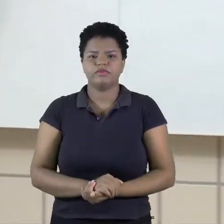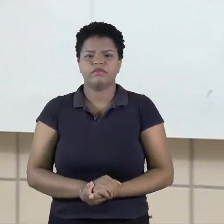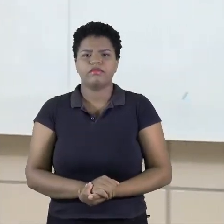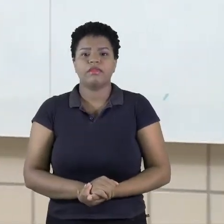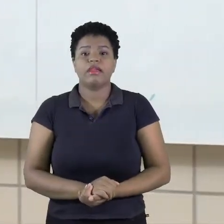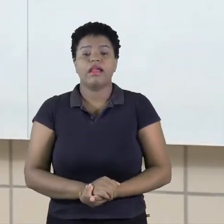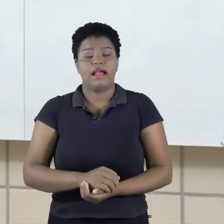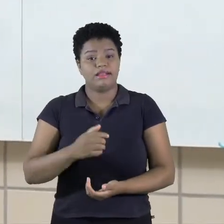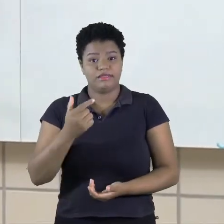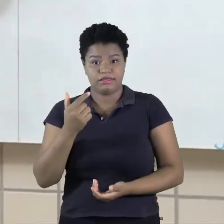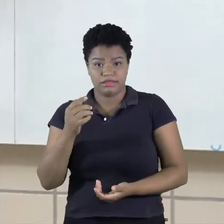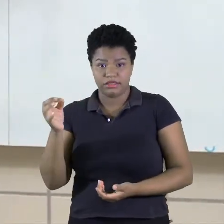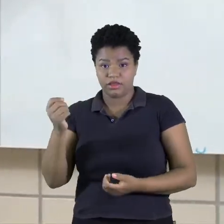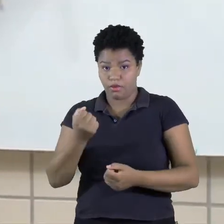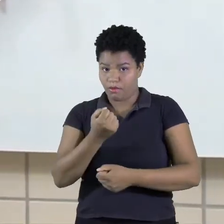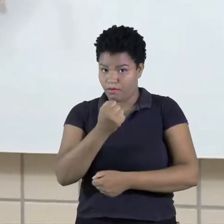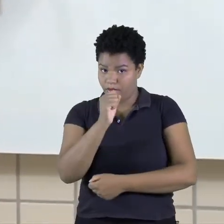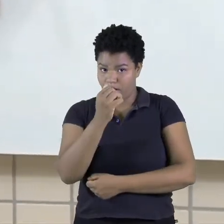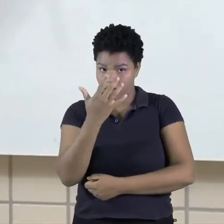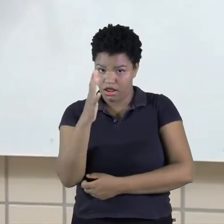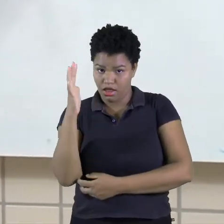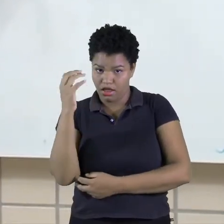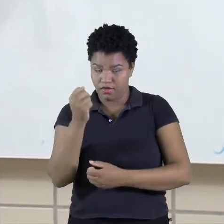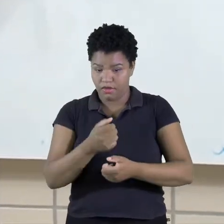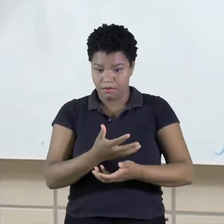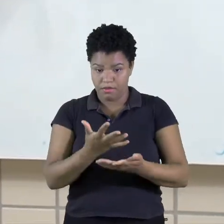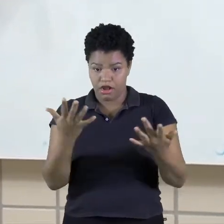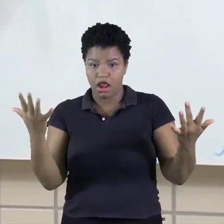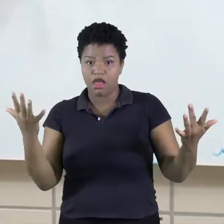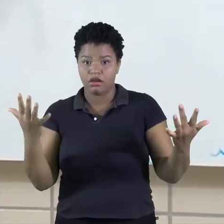meu rato, o que vai acontecer com a minha cobra?